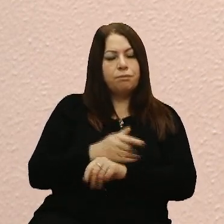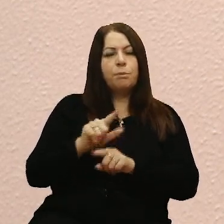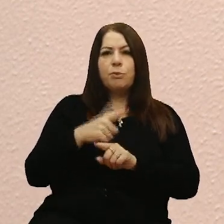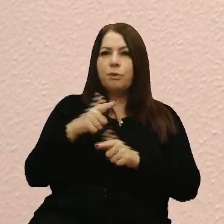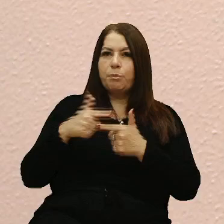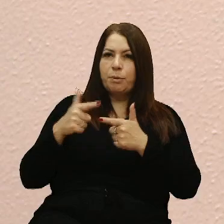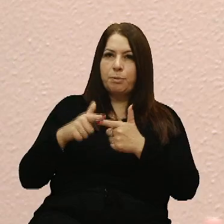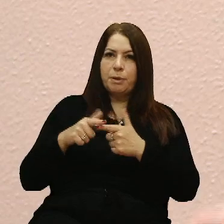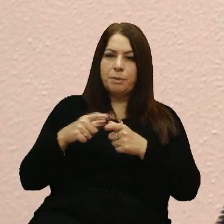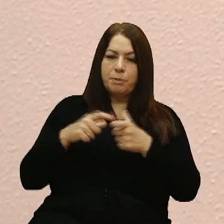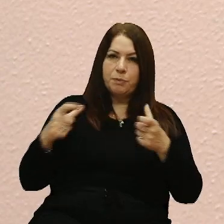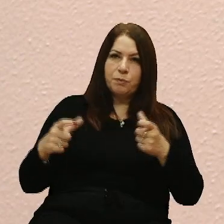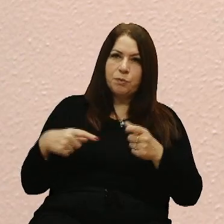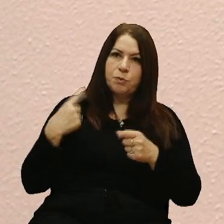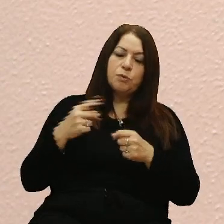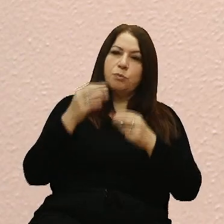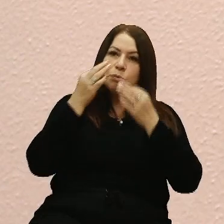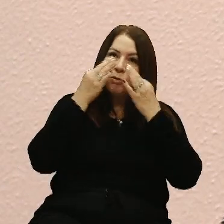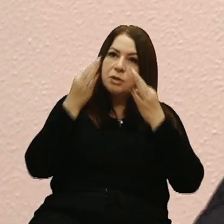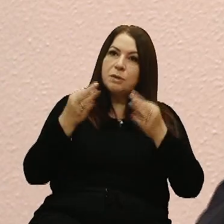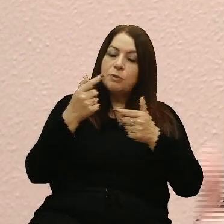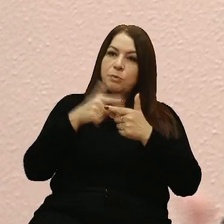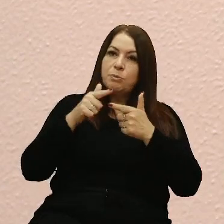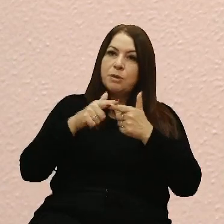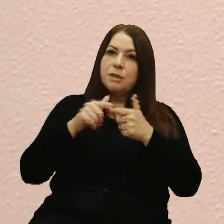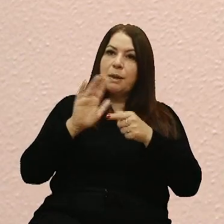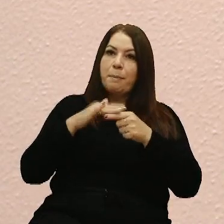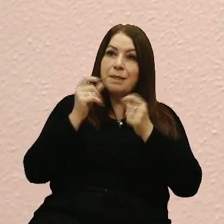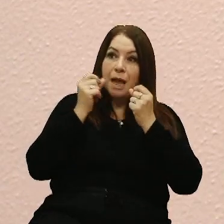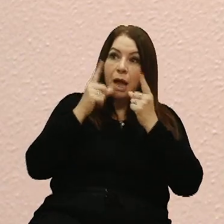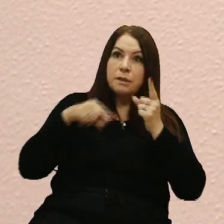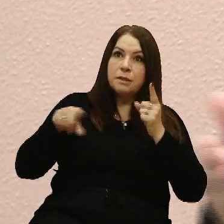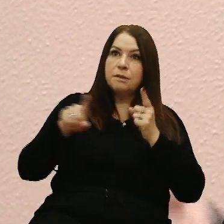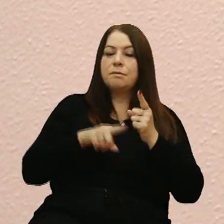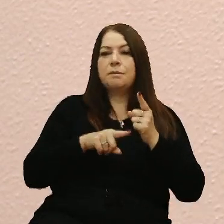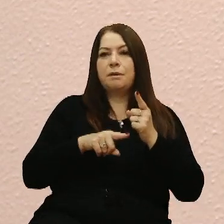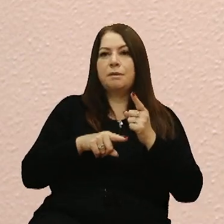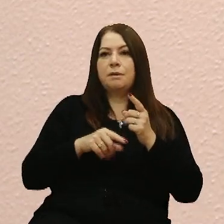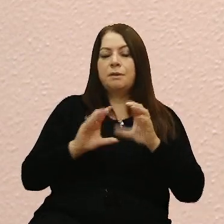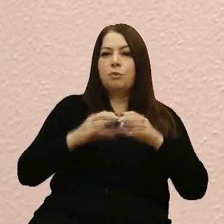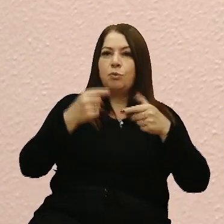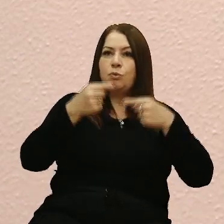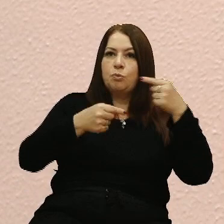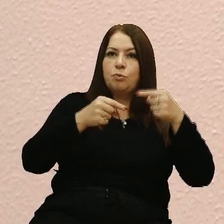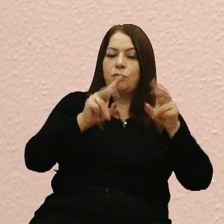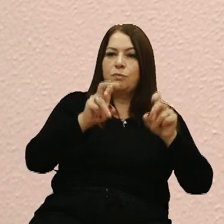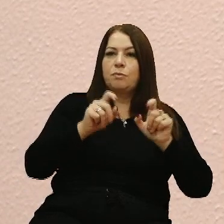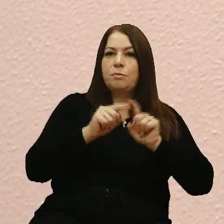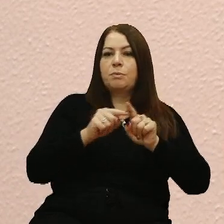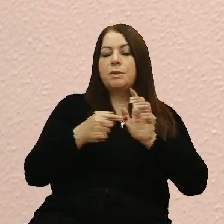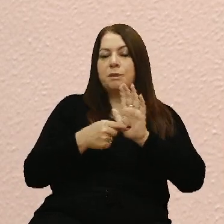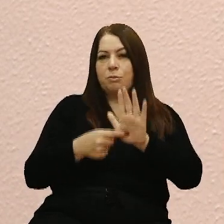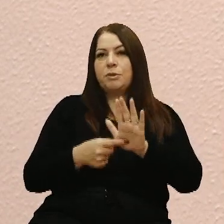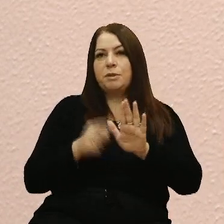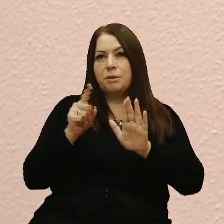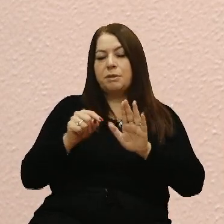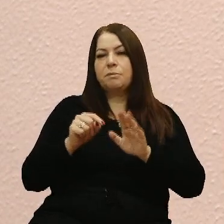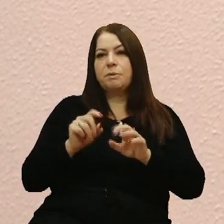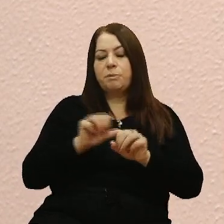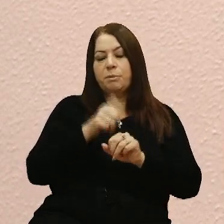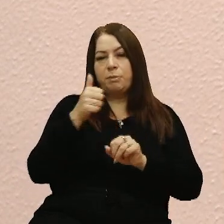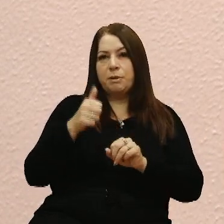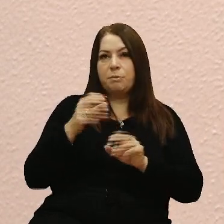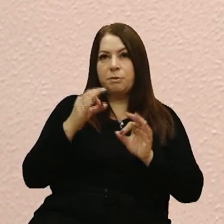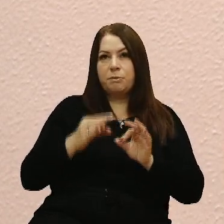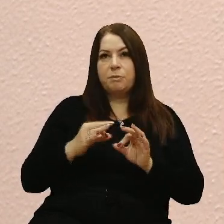tenha problemas maiores. E quando a gente chama atenção para esse problema, as pessoas ficam mais atentas, né? Então essa frente parlamentar vem para elucidar isso e fica muito melhor, pode